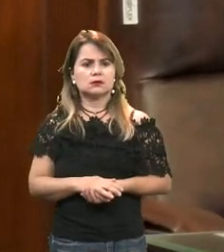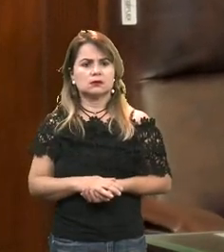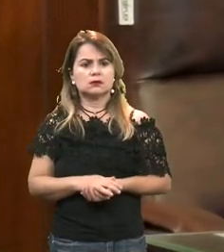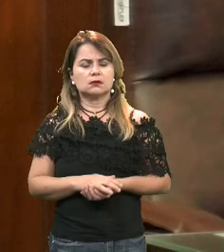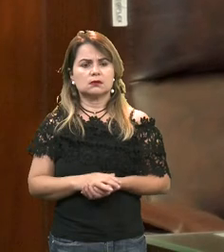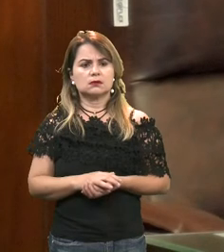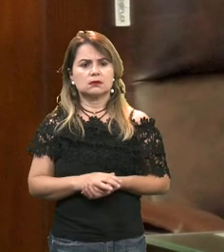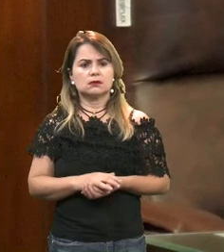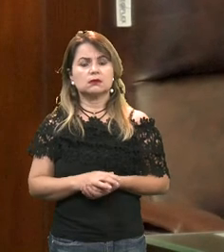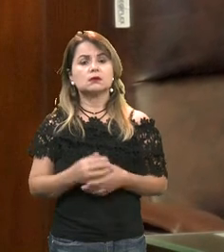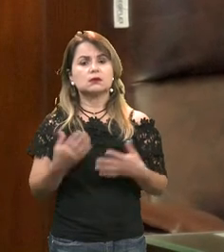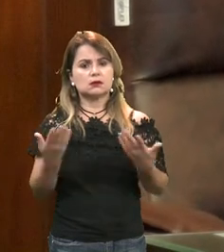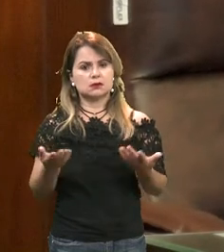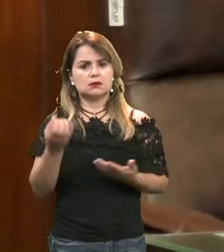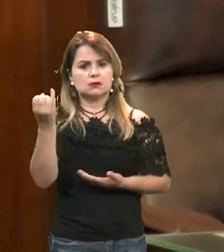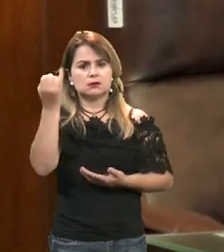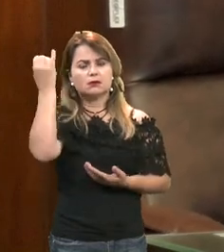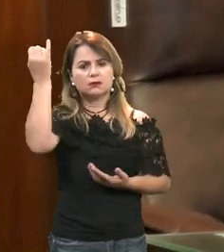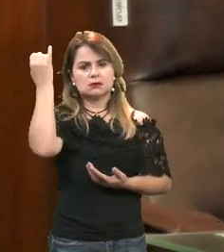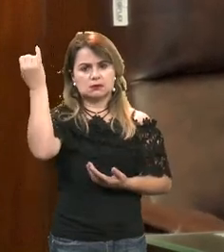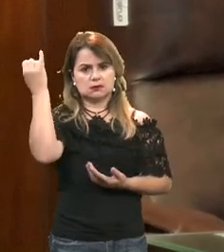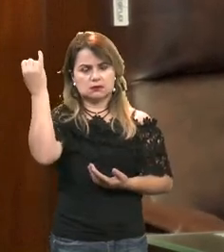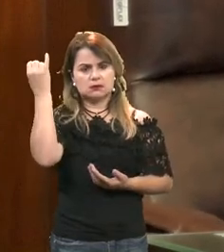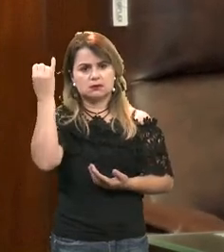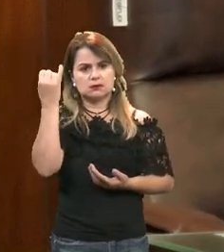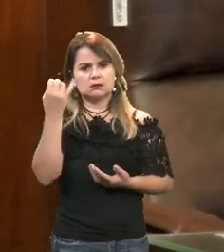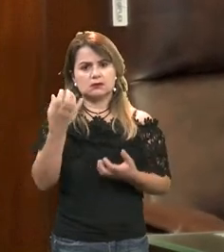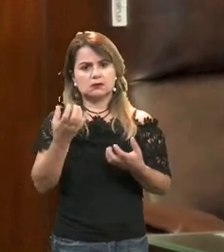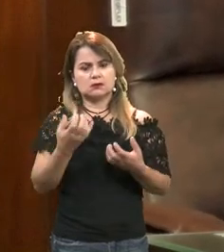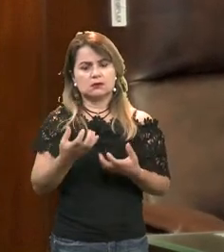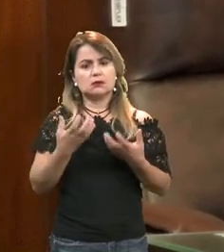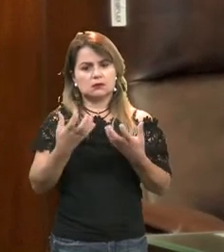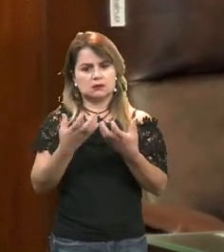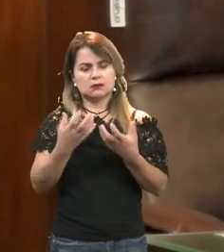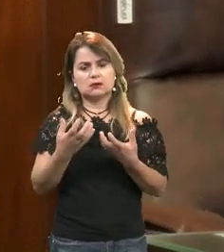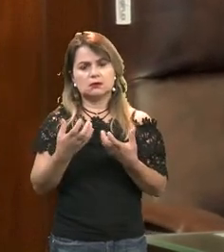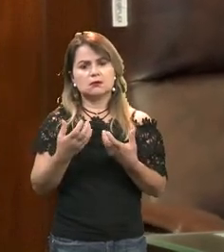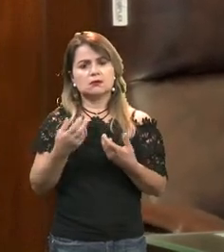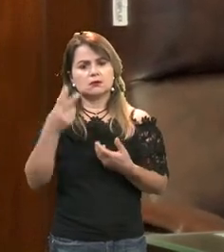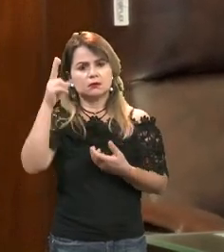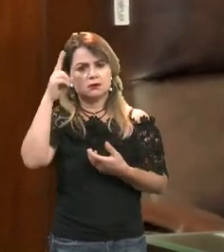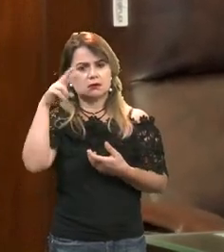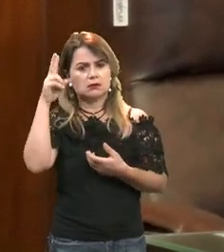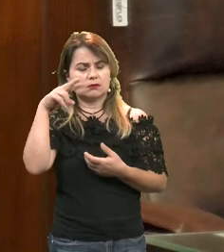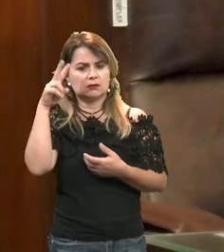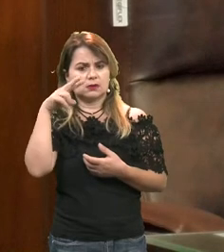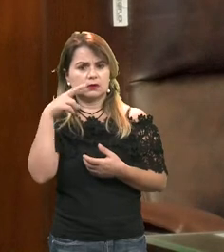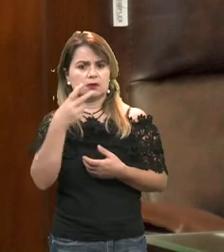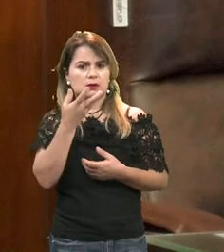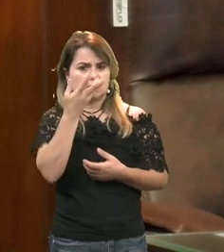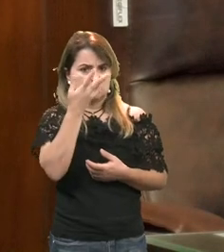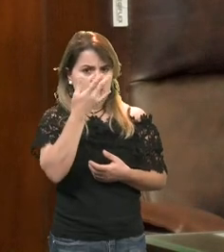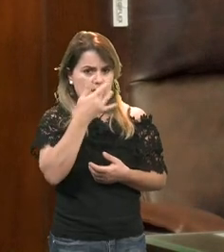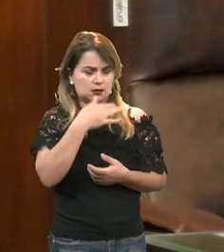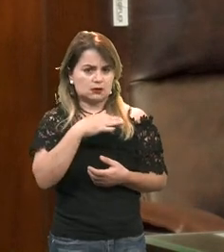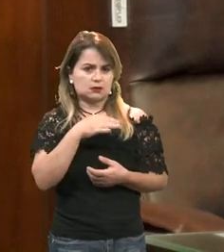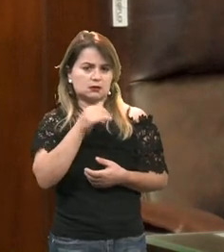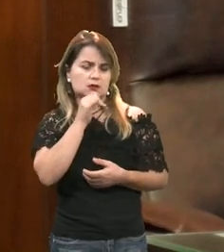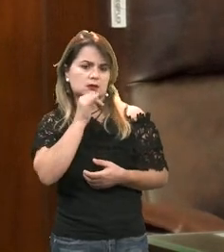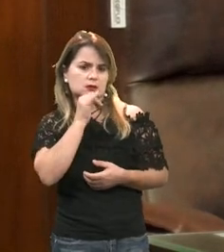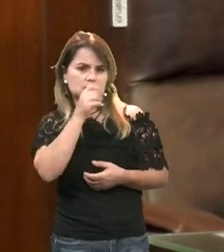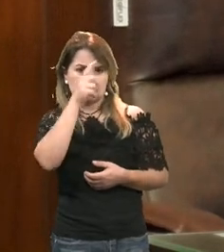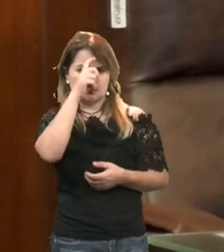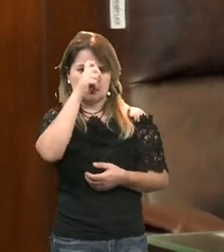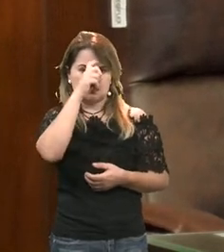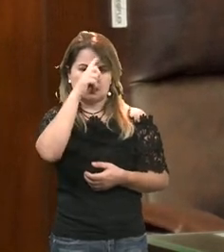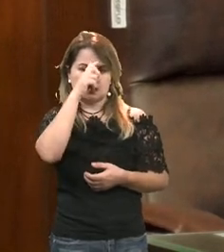Isso eu acho muito interessante. E eu quero que lembremos, quanto custa uma criança na UTI? Quanto